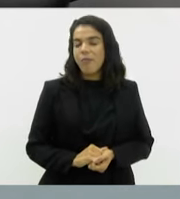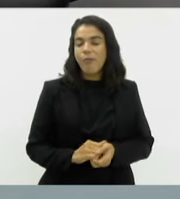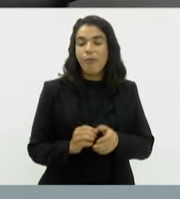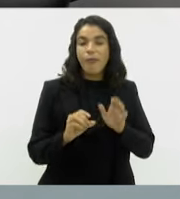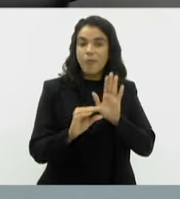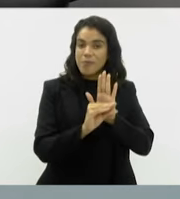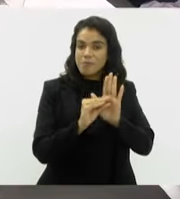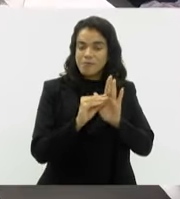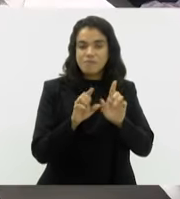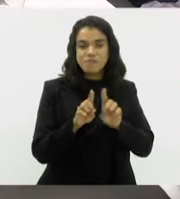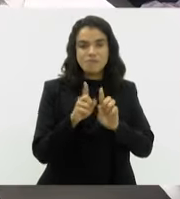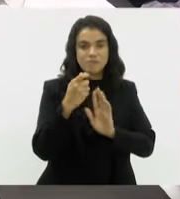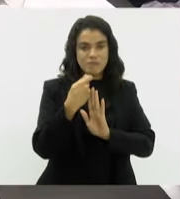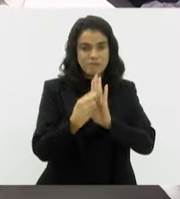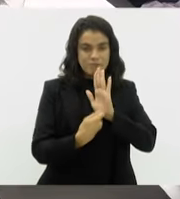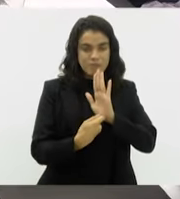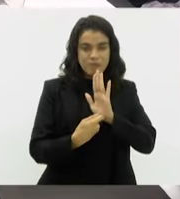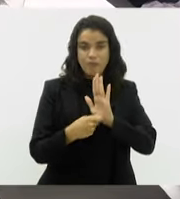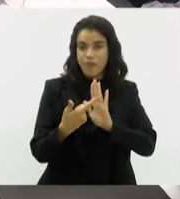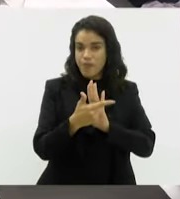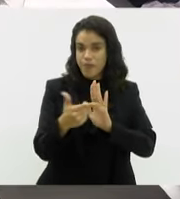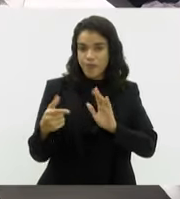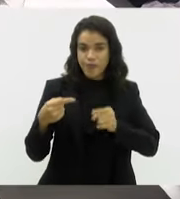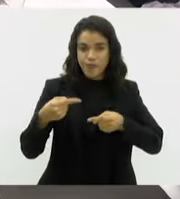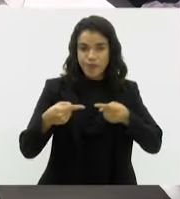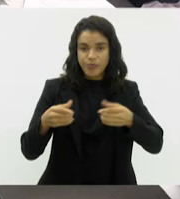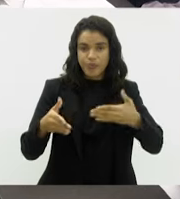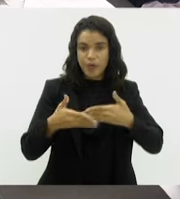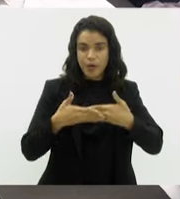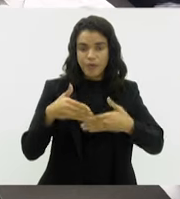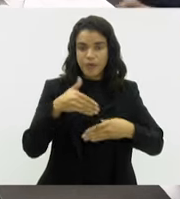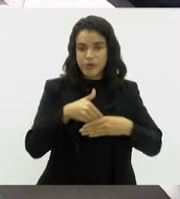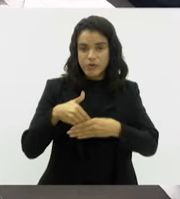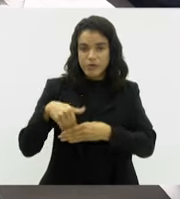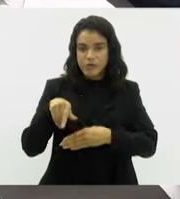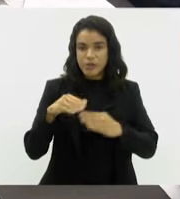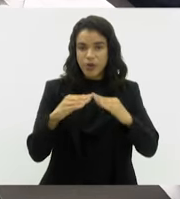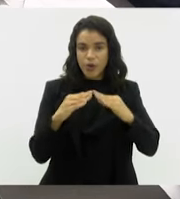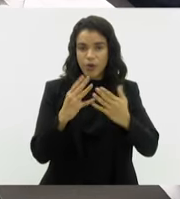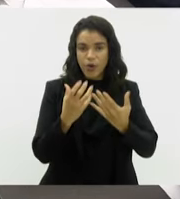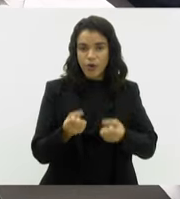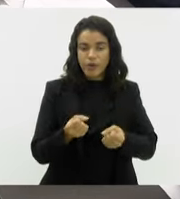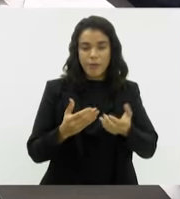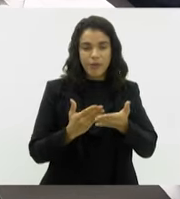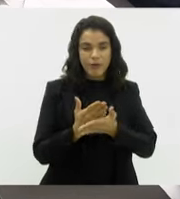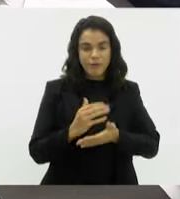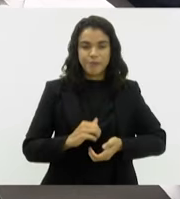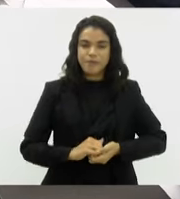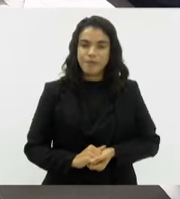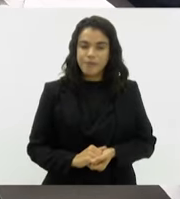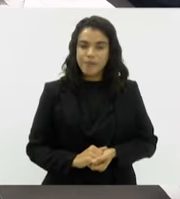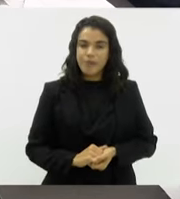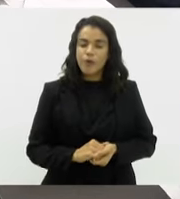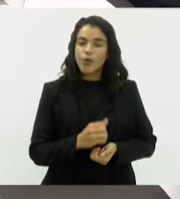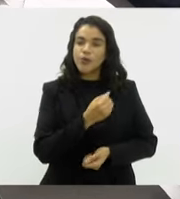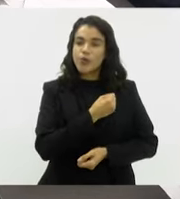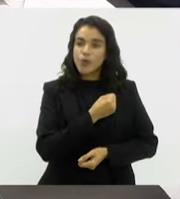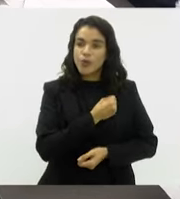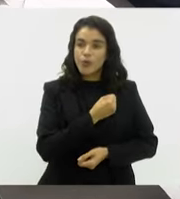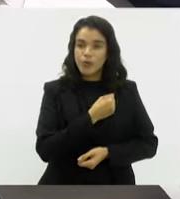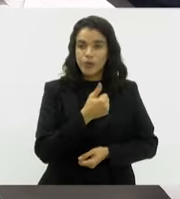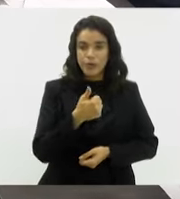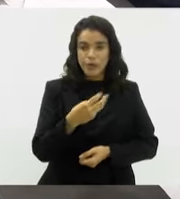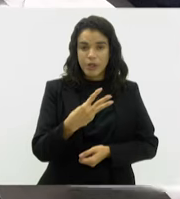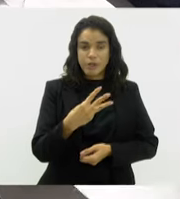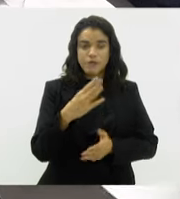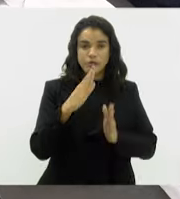emendas e o substitutivo. Não havendo quem queira discutir, encerrada a discussão, em votação, senhores que aprovam, permaneçam como estão, aprovado. O item 13 foi